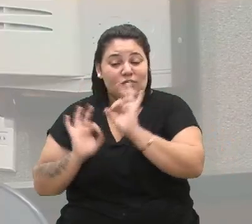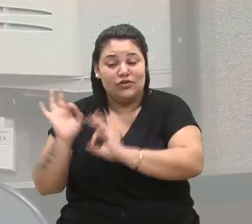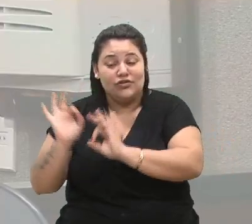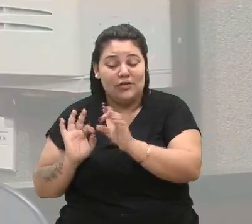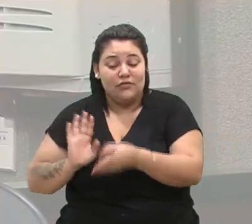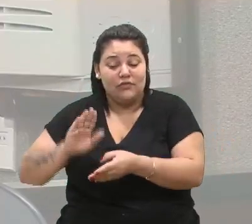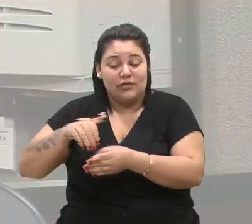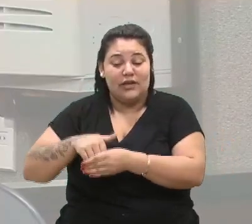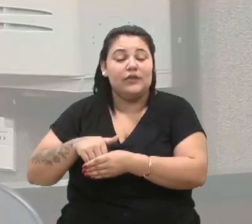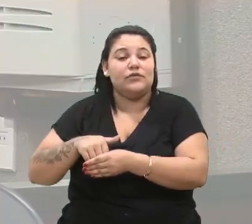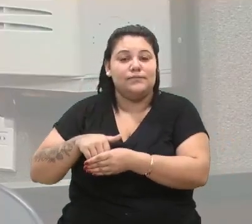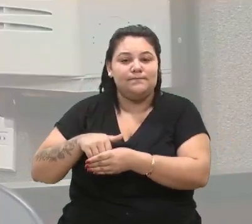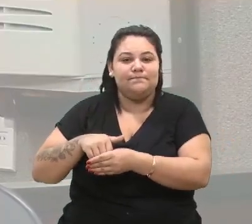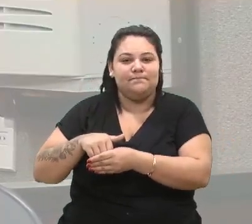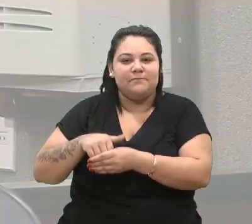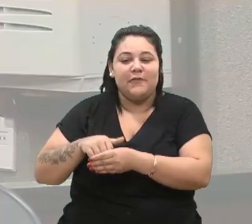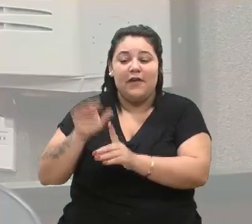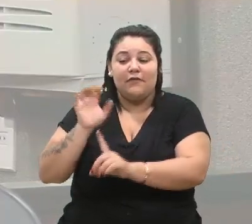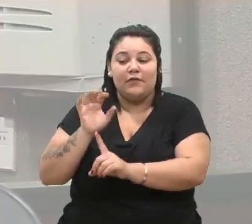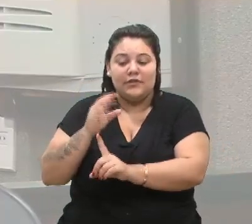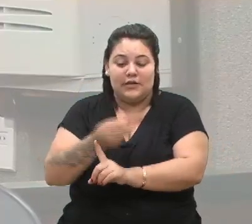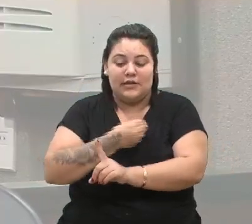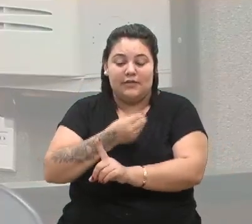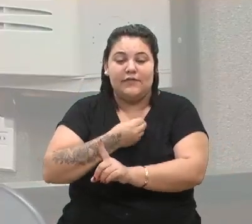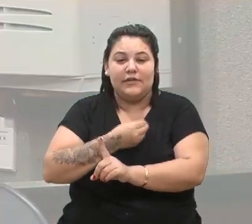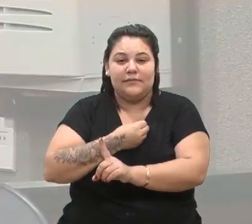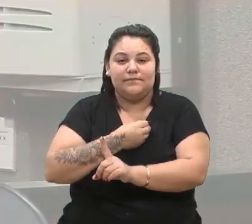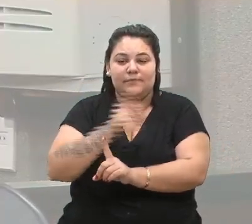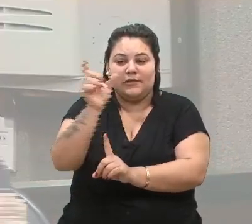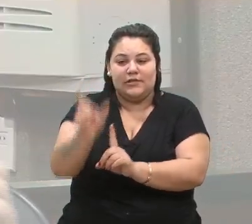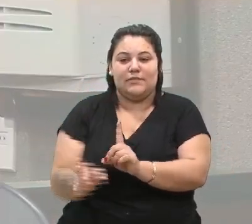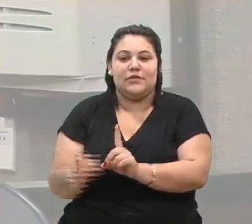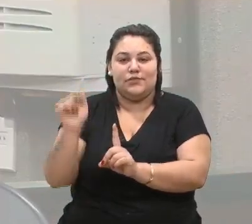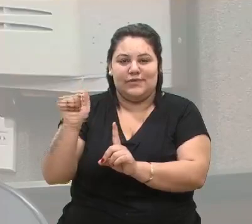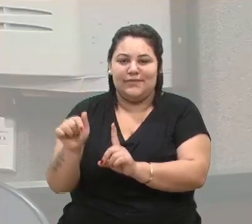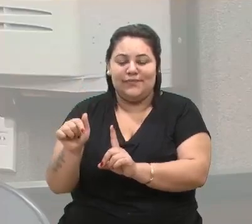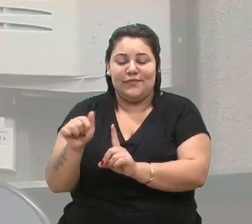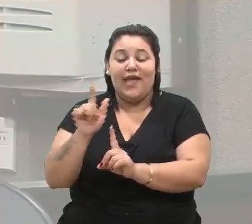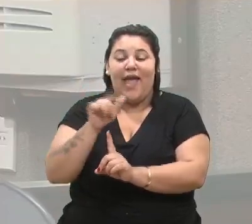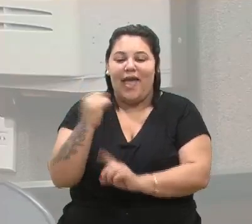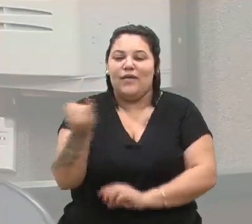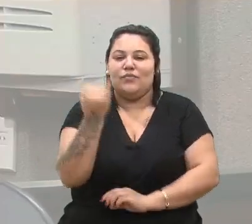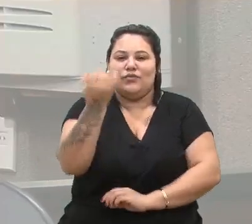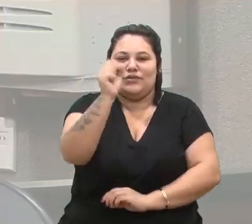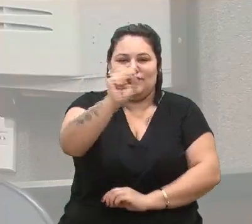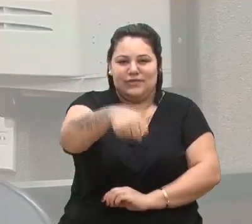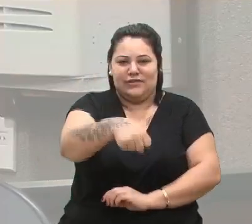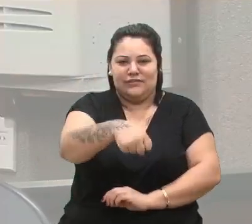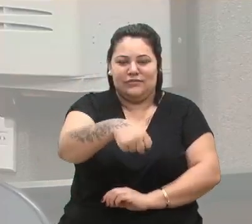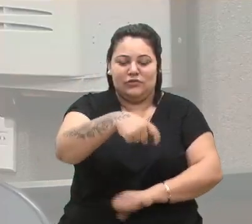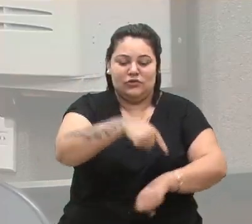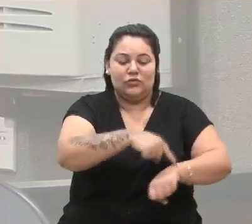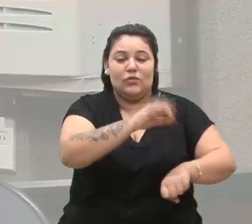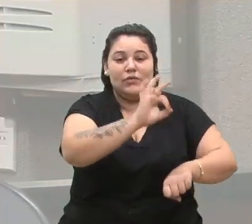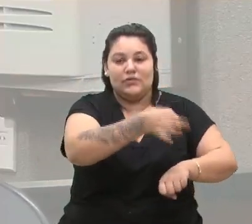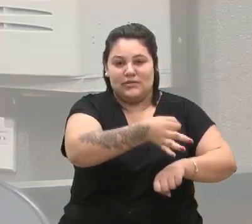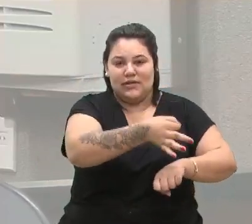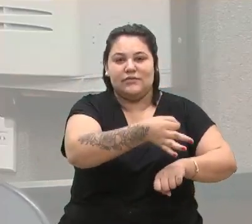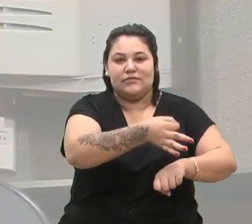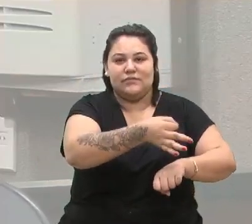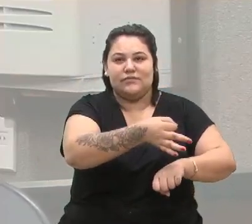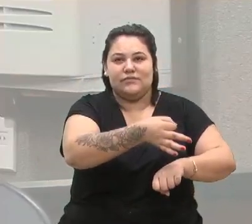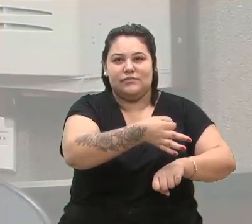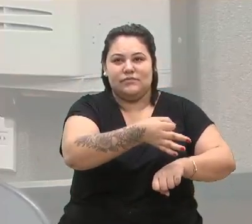mexer com a vida do cidadão ali na ponta. É fundamental, no momento oportuno.